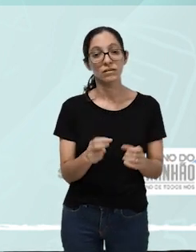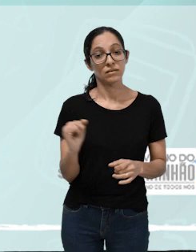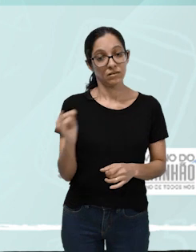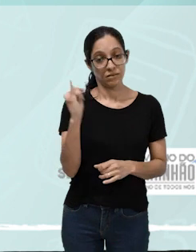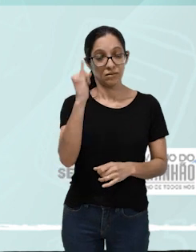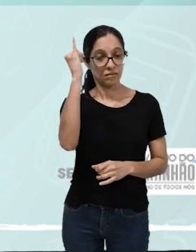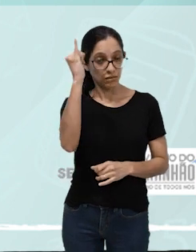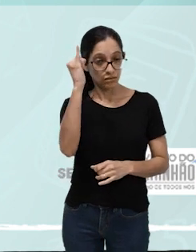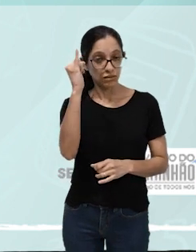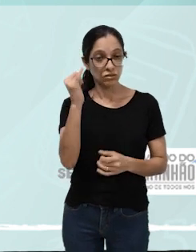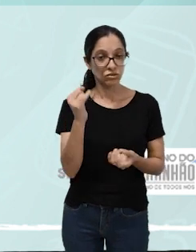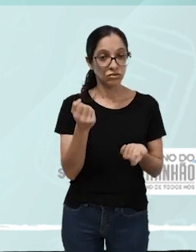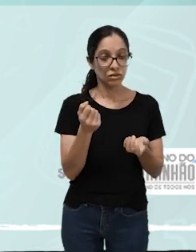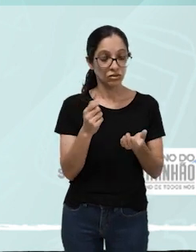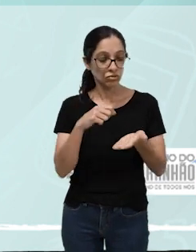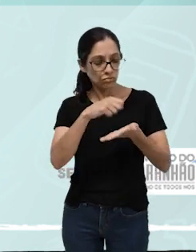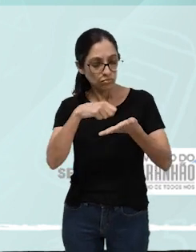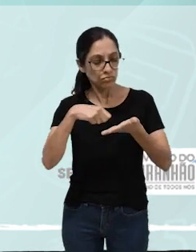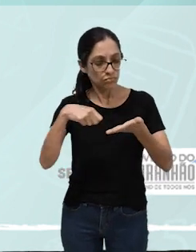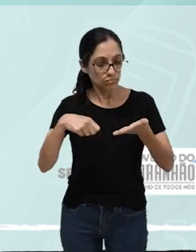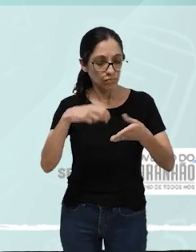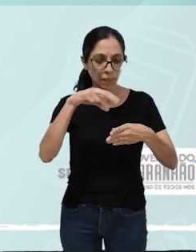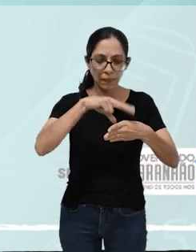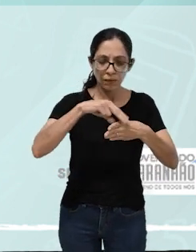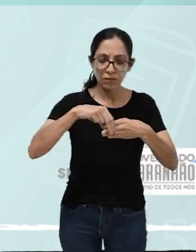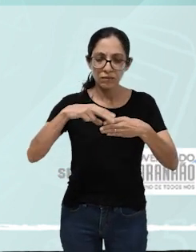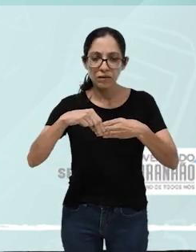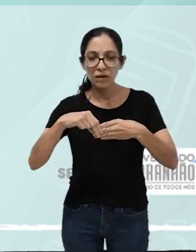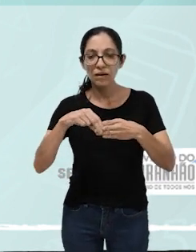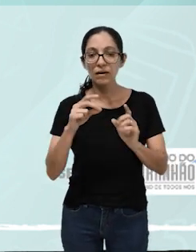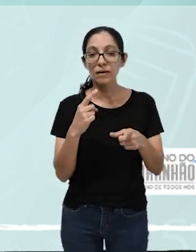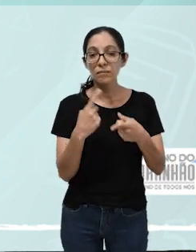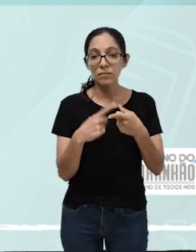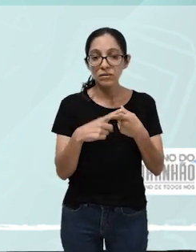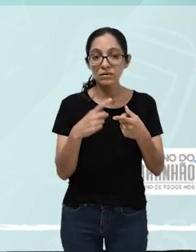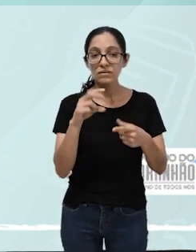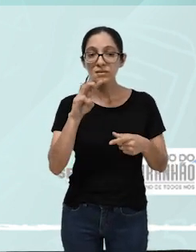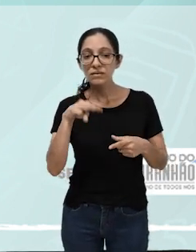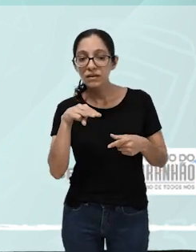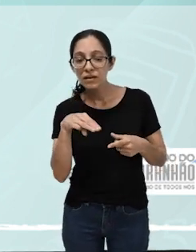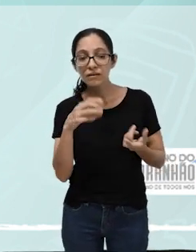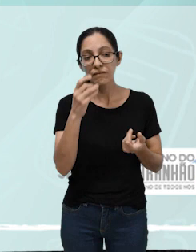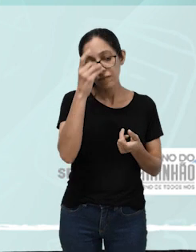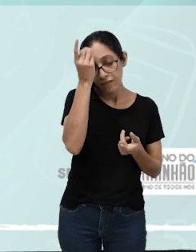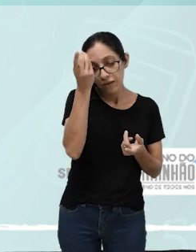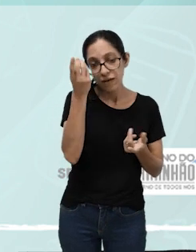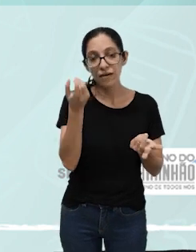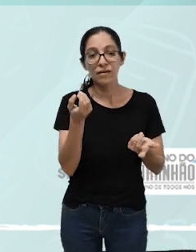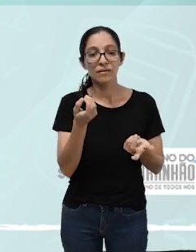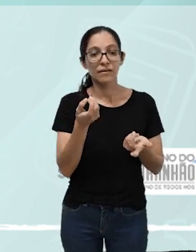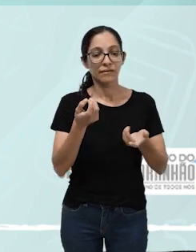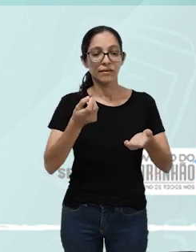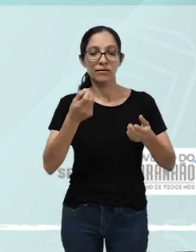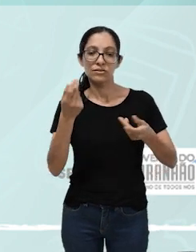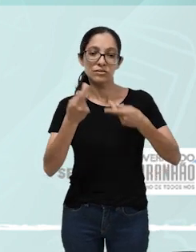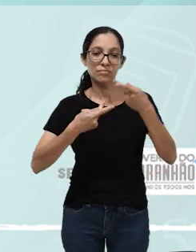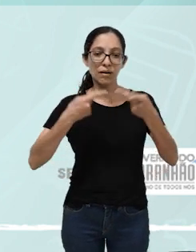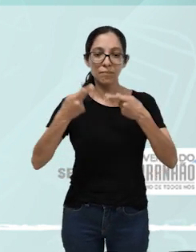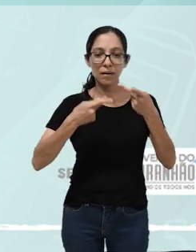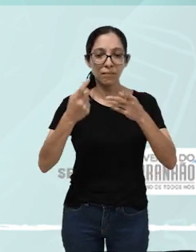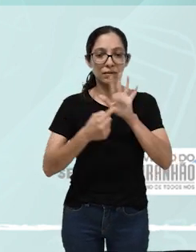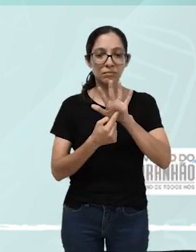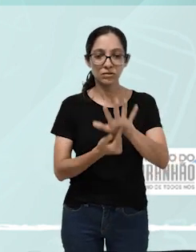importante da confecção do cordel Pois é quem dirá o ritmo e a métrica na hora de recitar existem